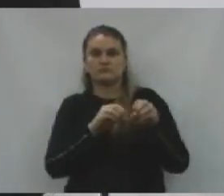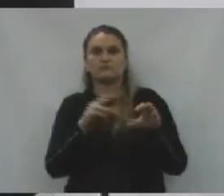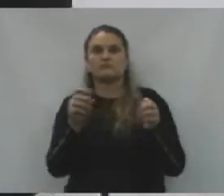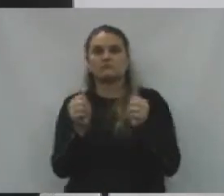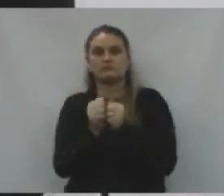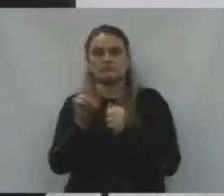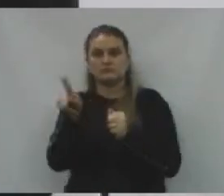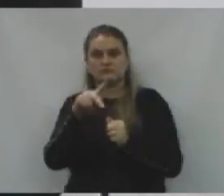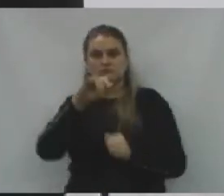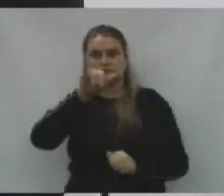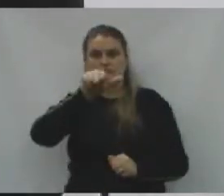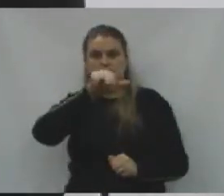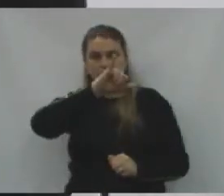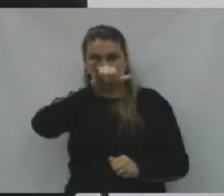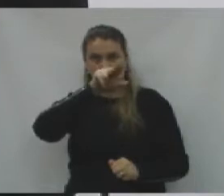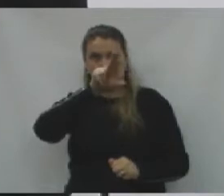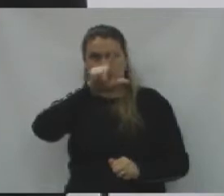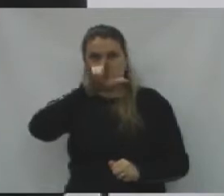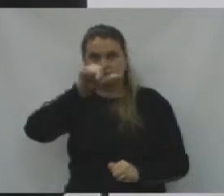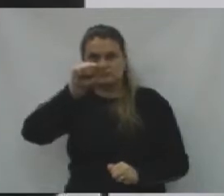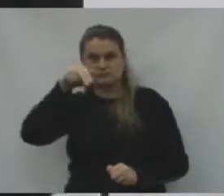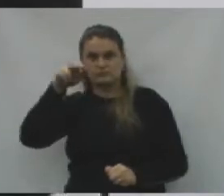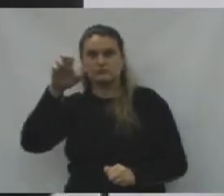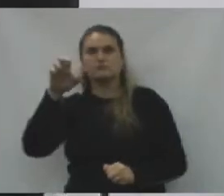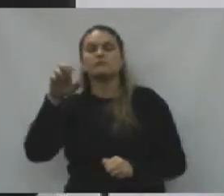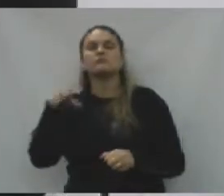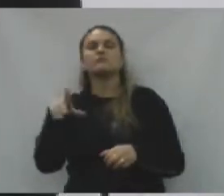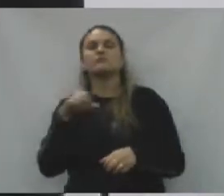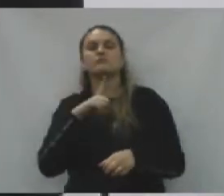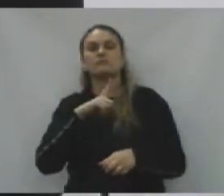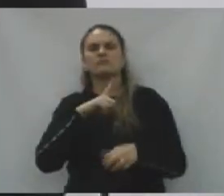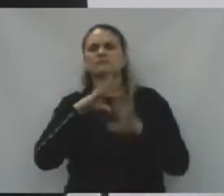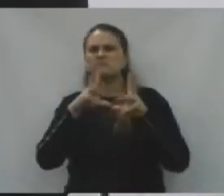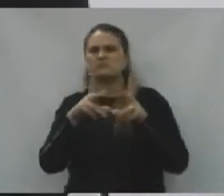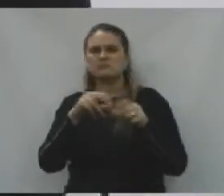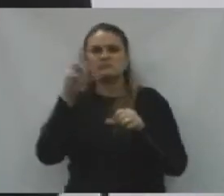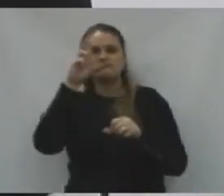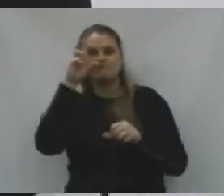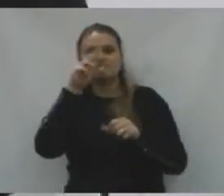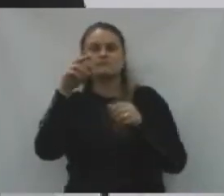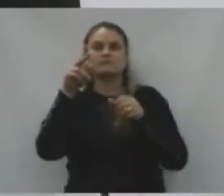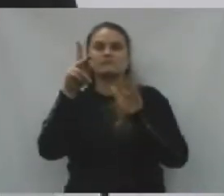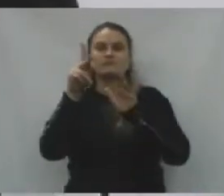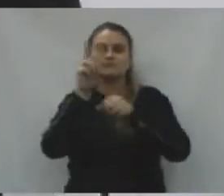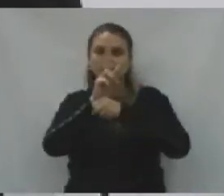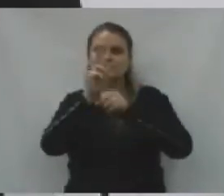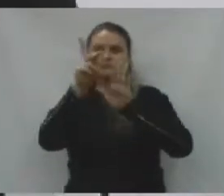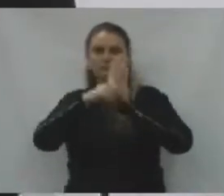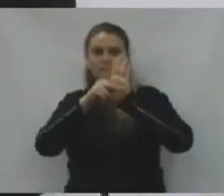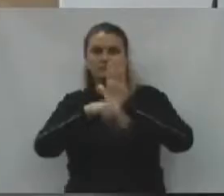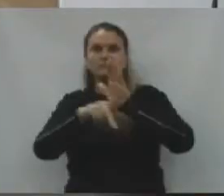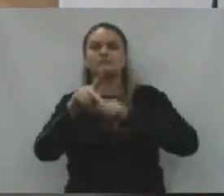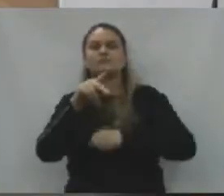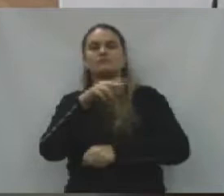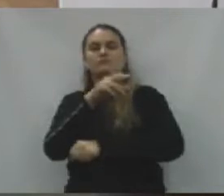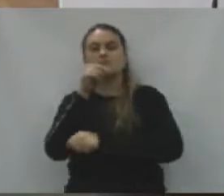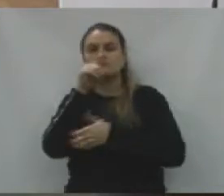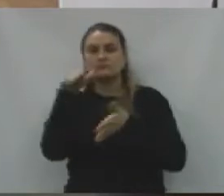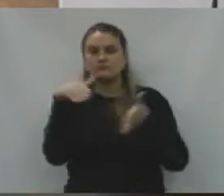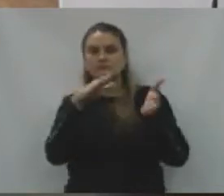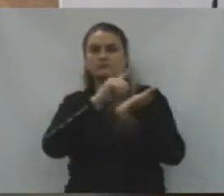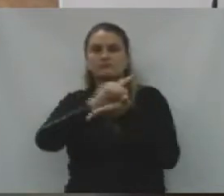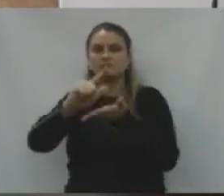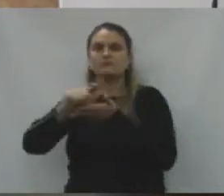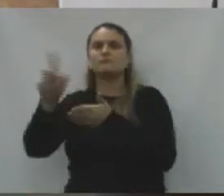da Juliane, diretora acadêmica, da Lisandra, que chefia todo esse processo do Rio Limpo e coordenadora do curso de Engenharia